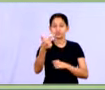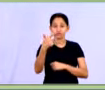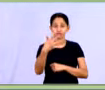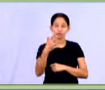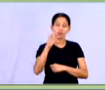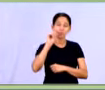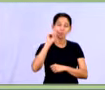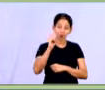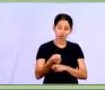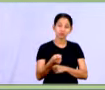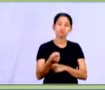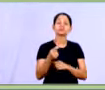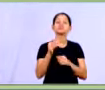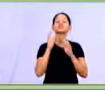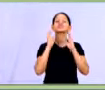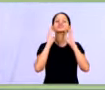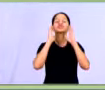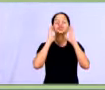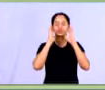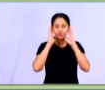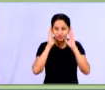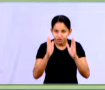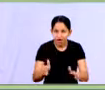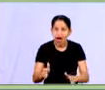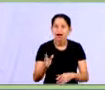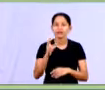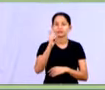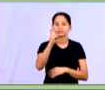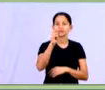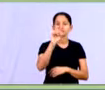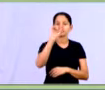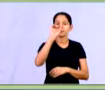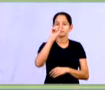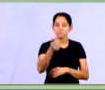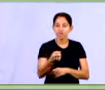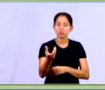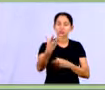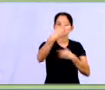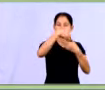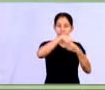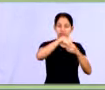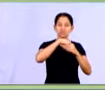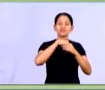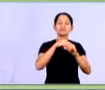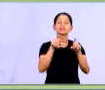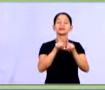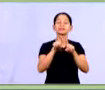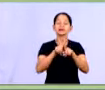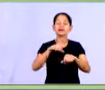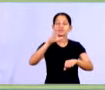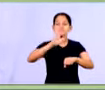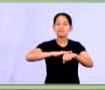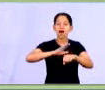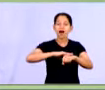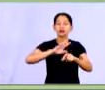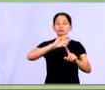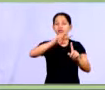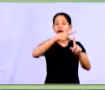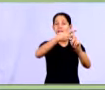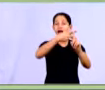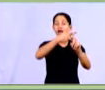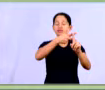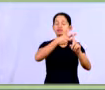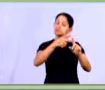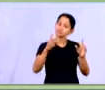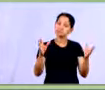mil. Então, meu negócio já me devolveu todos os 50 que eu investi e mais o positivo de 16.500 reais. E